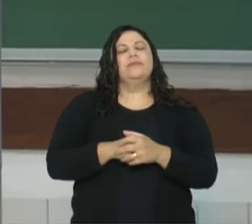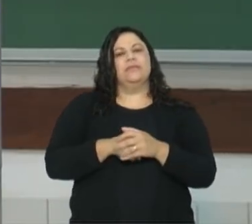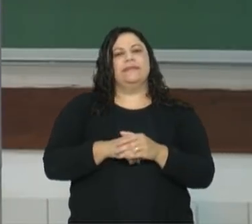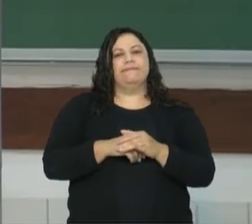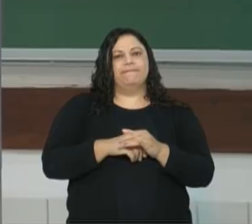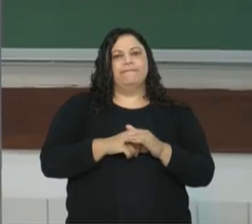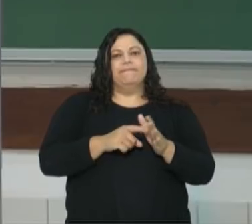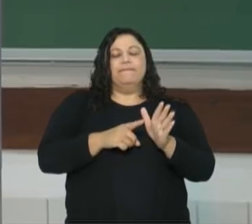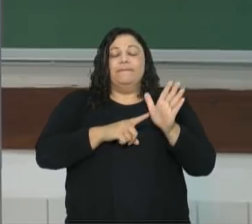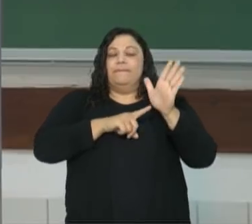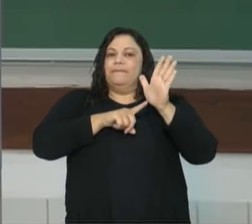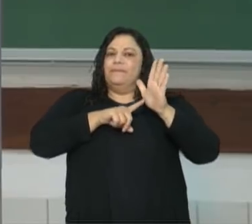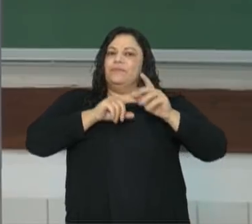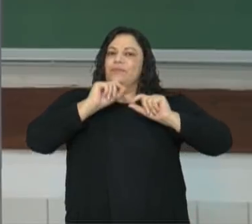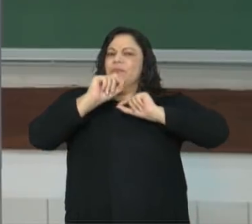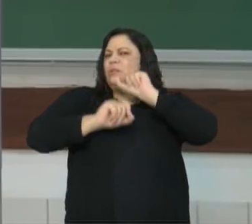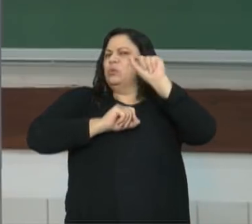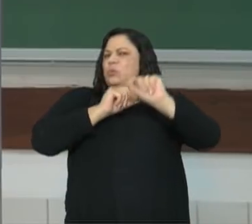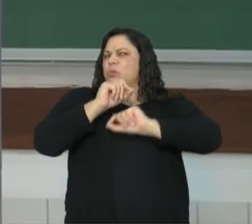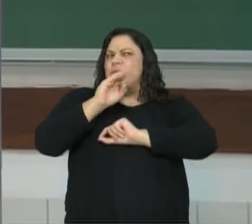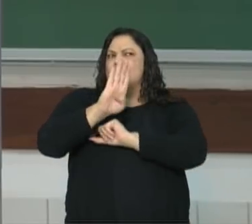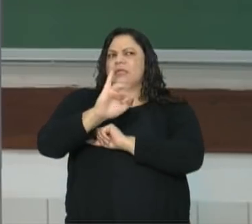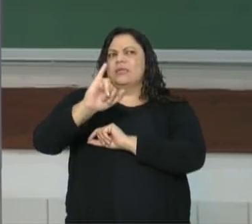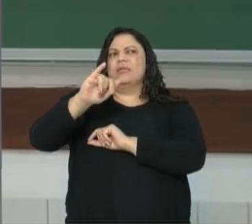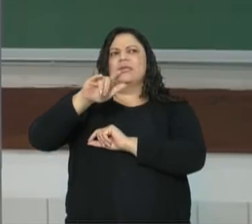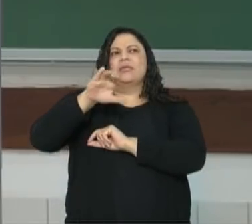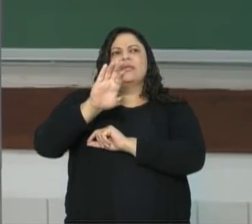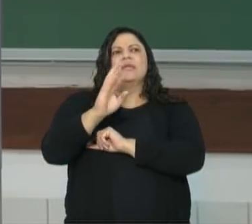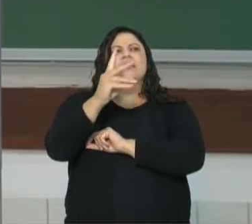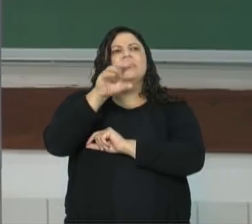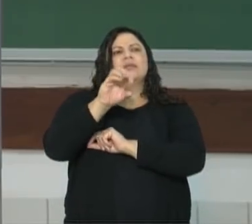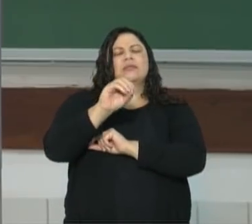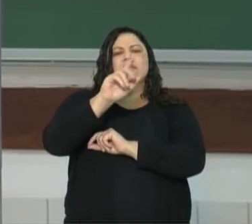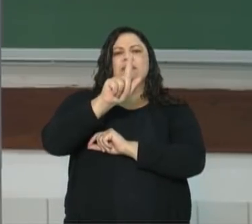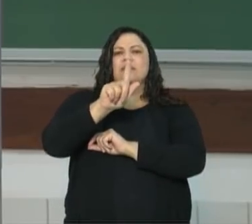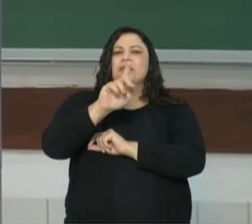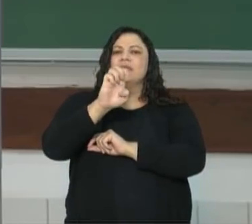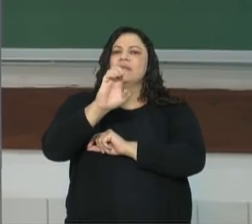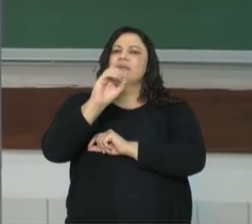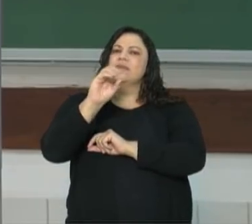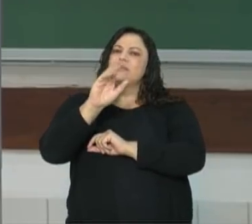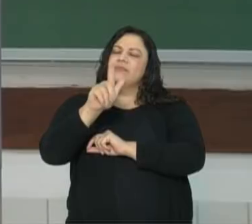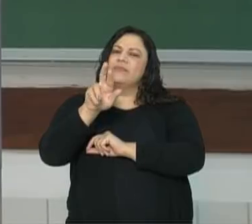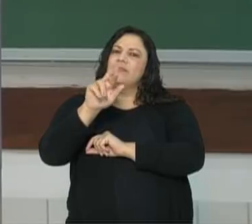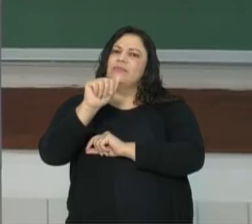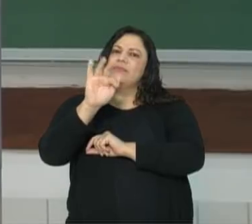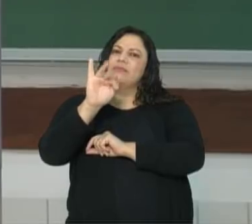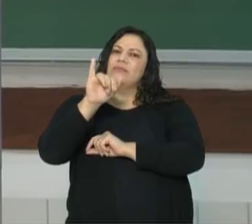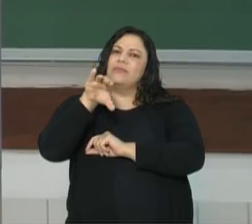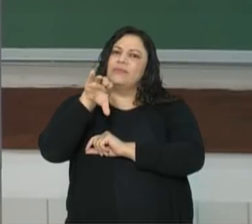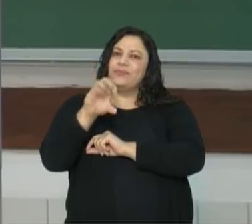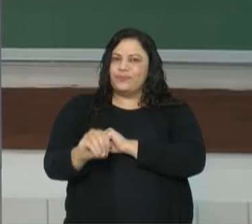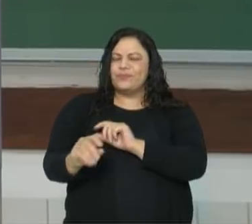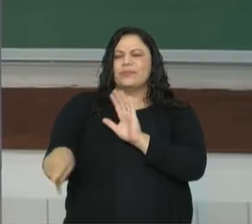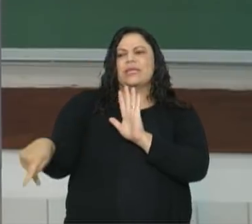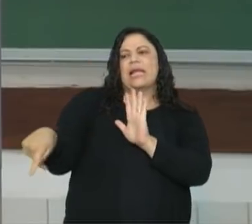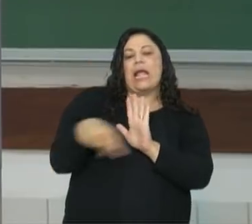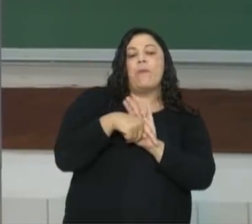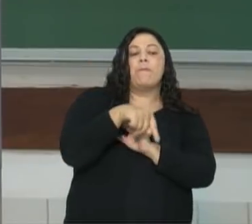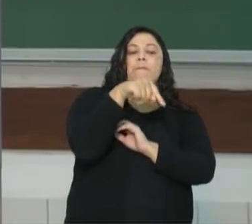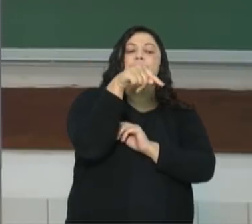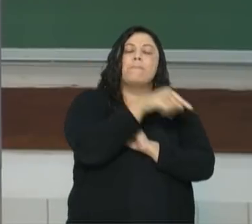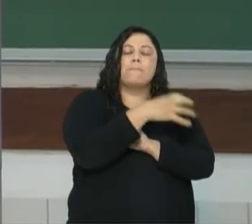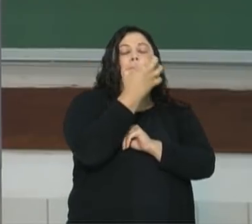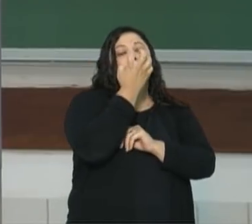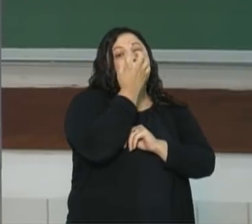Esse é algo bastante comum. Acontece muitas vezes porque ele tem um hospedeiro que é o cão, mas ele não acaba